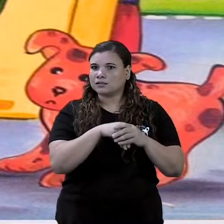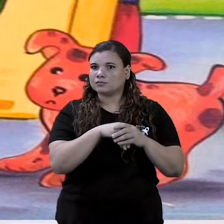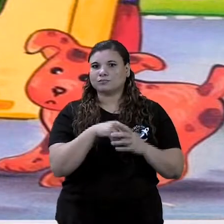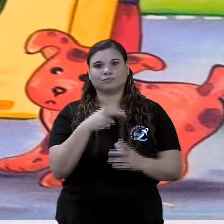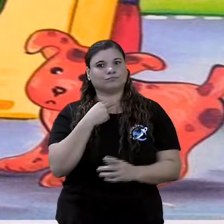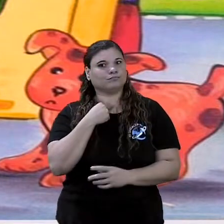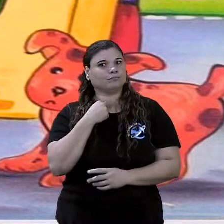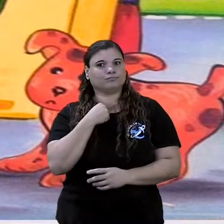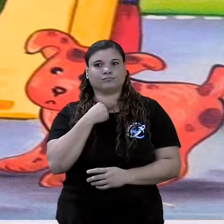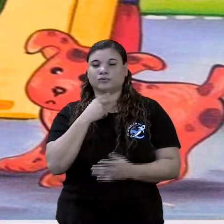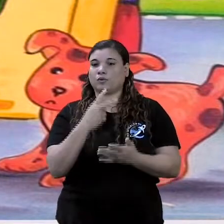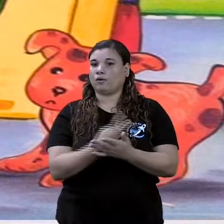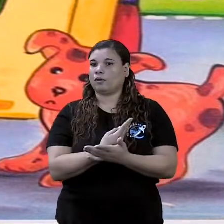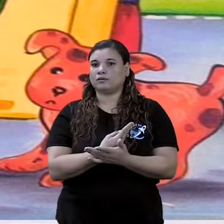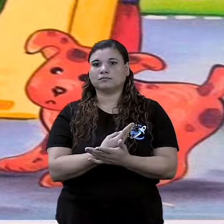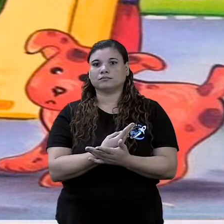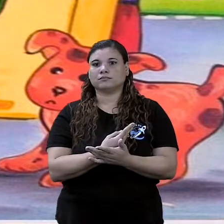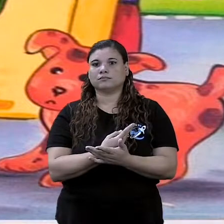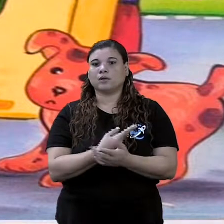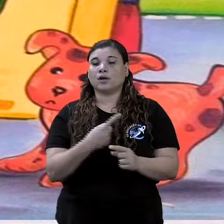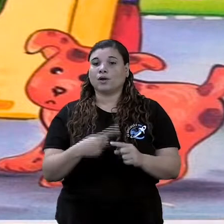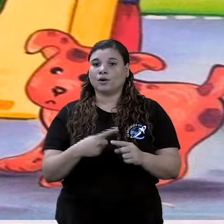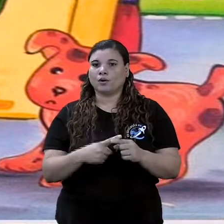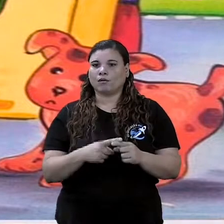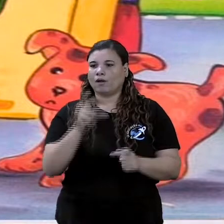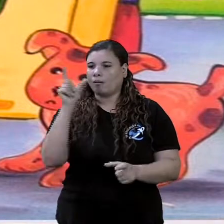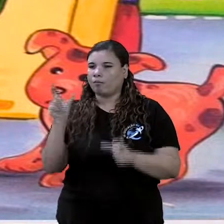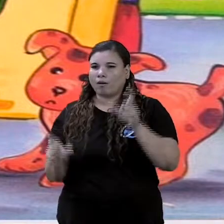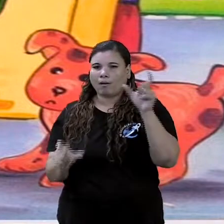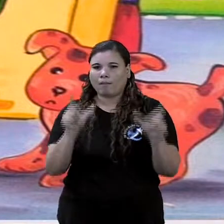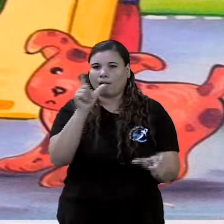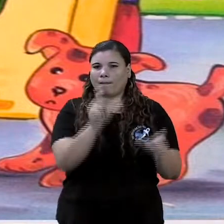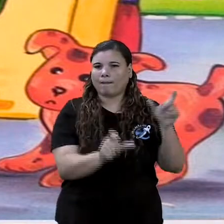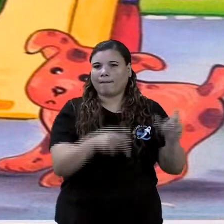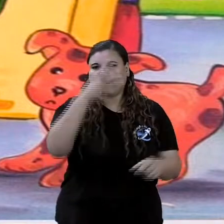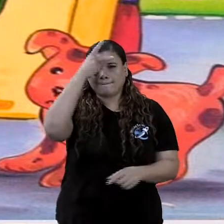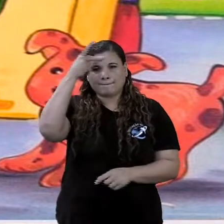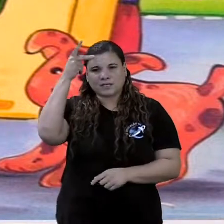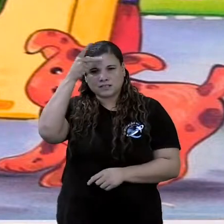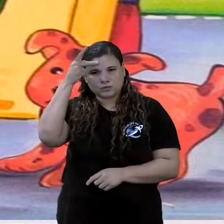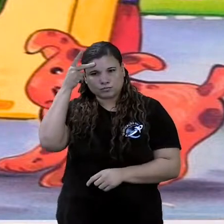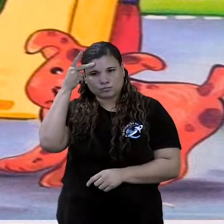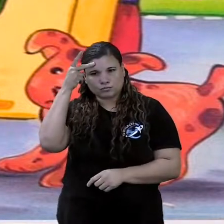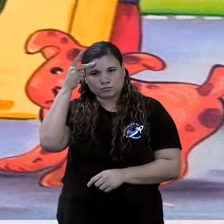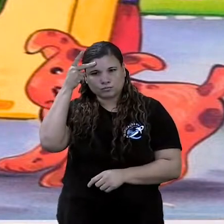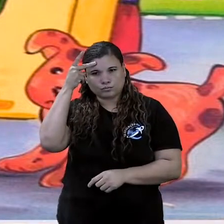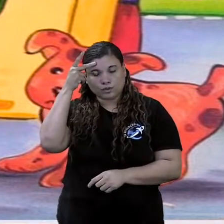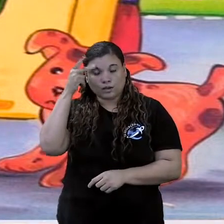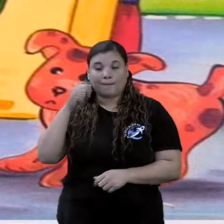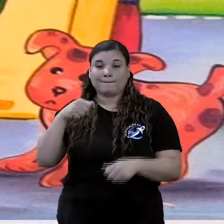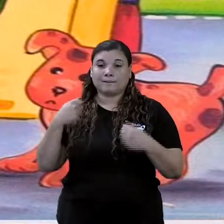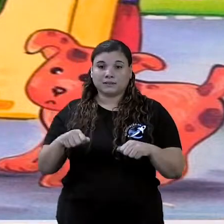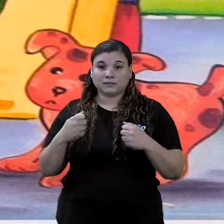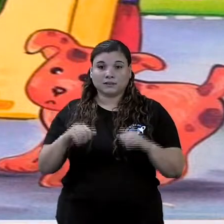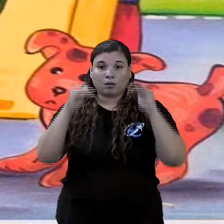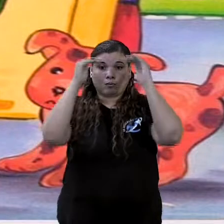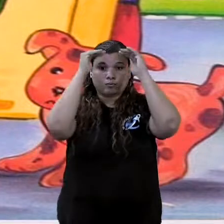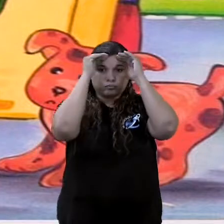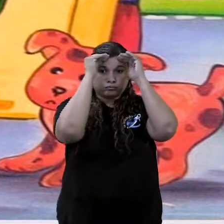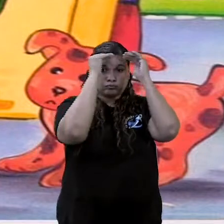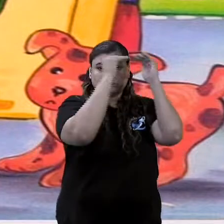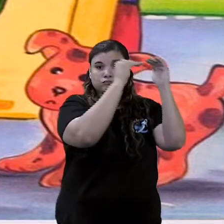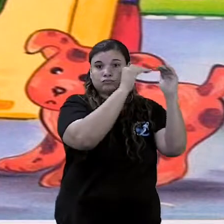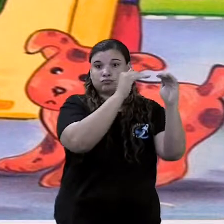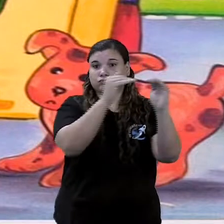Todas as pessoas com as quais nós convivemos, nós precisamos respeitar e sermos